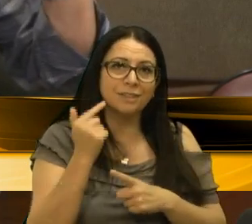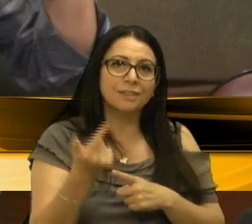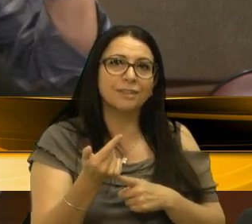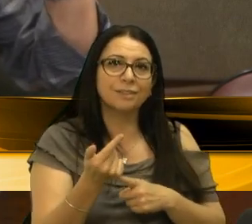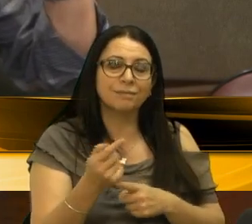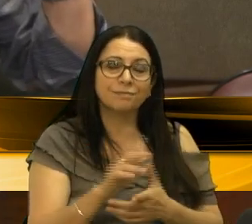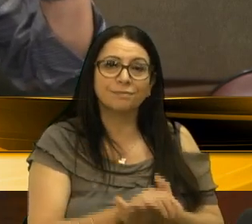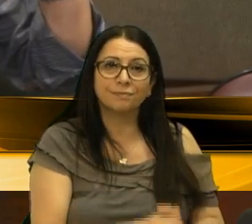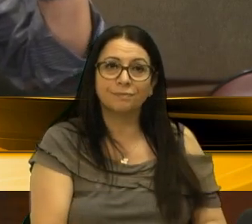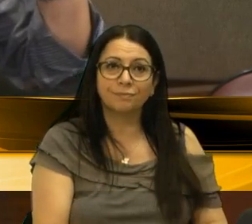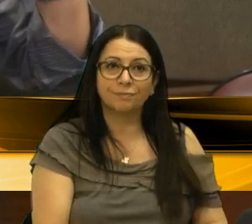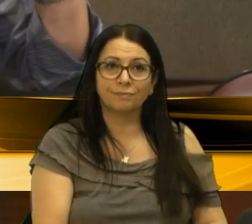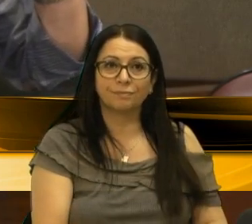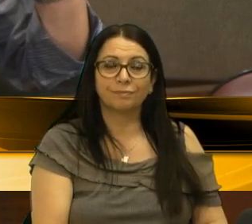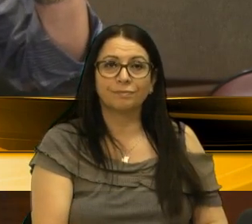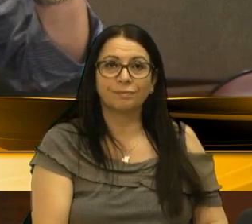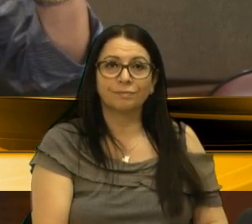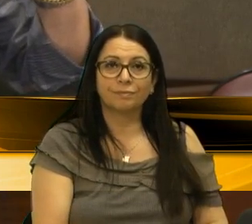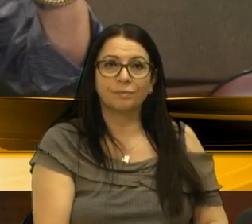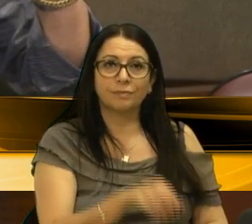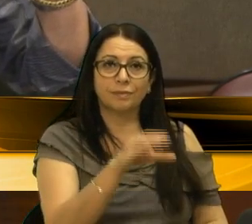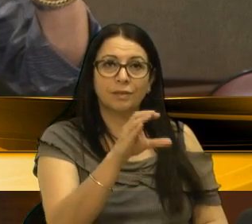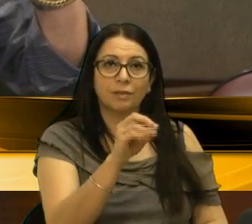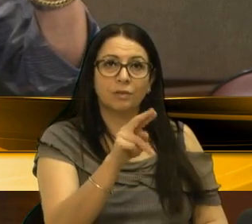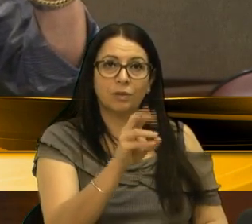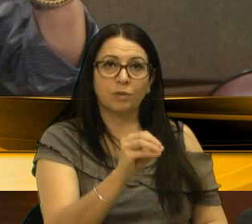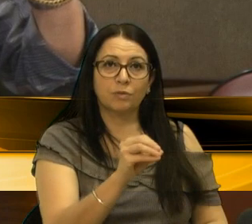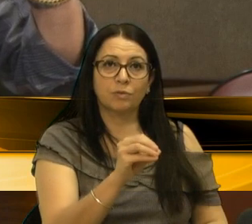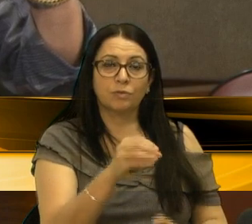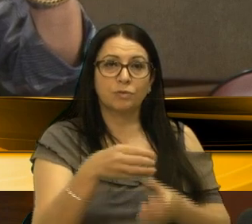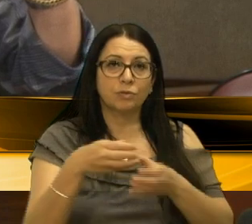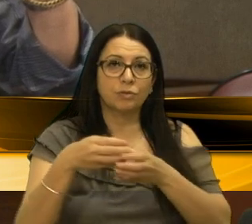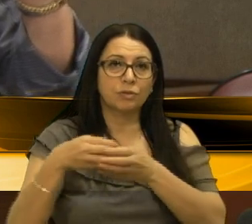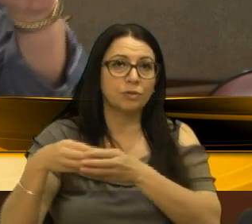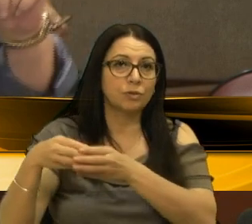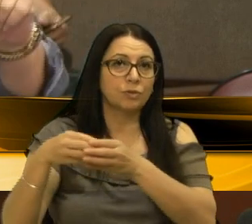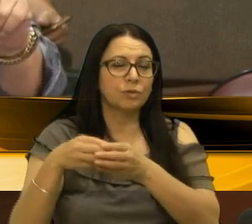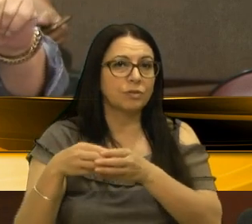turismólogo, um cargo de turismólogo.